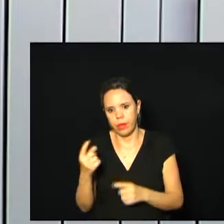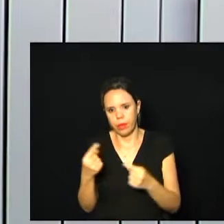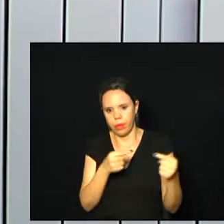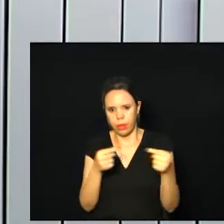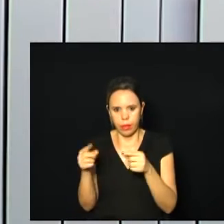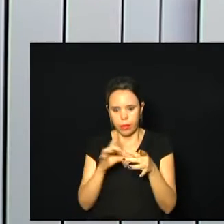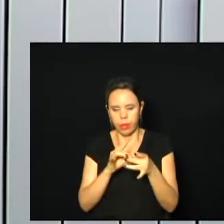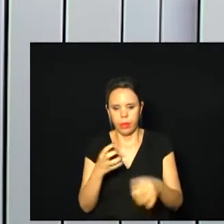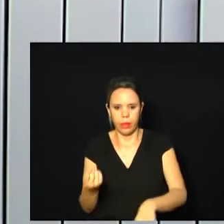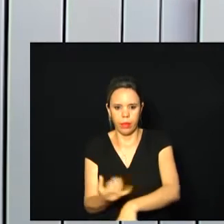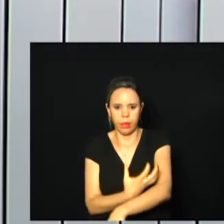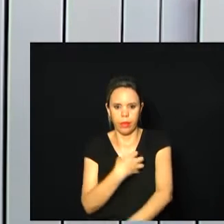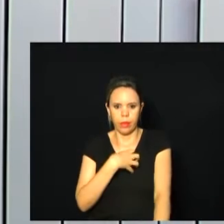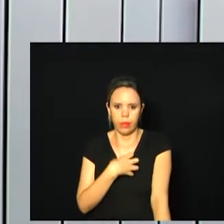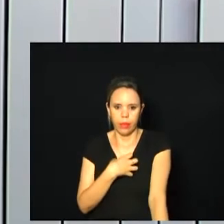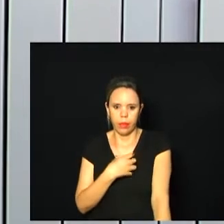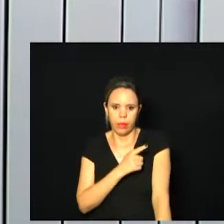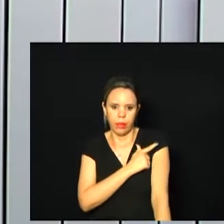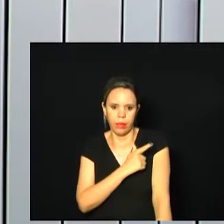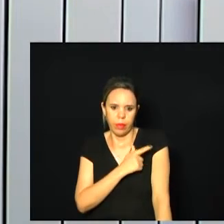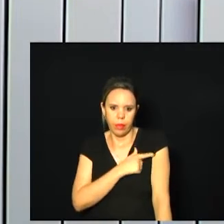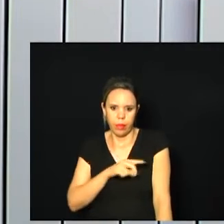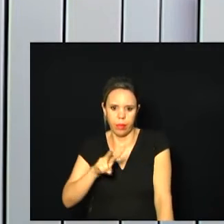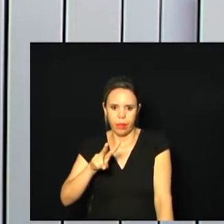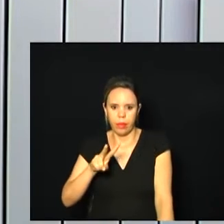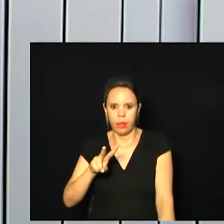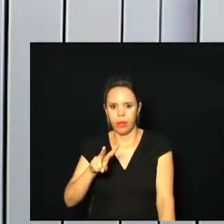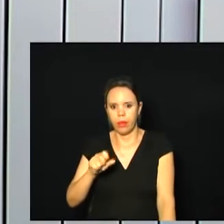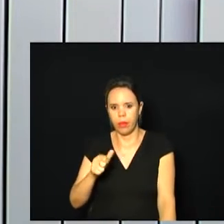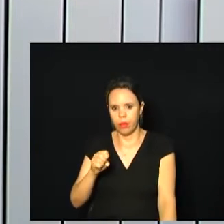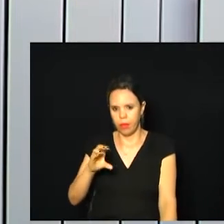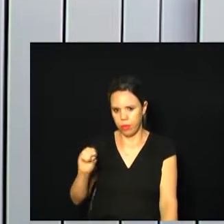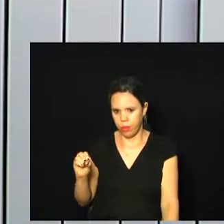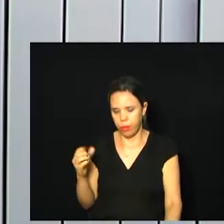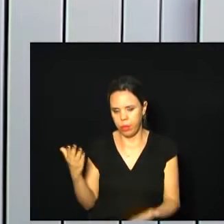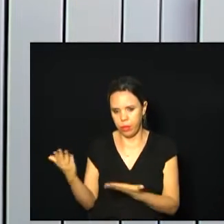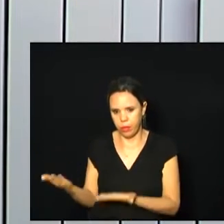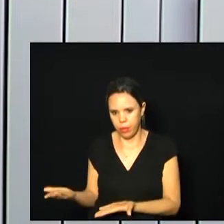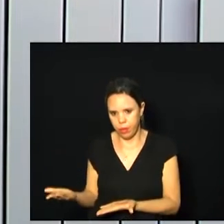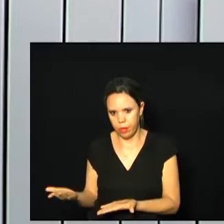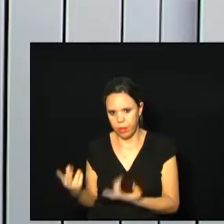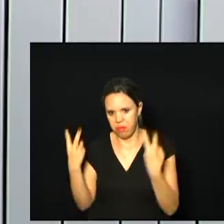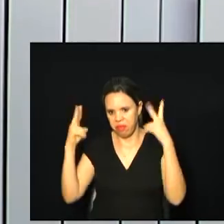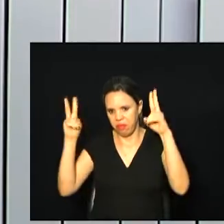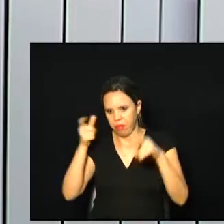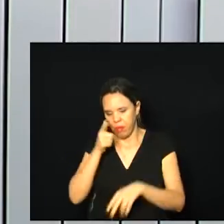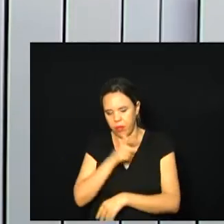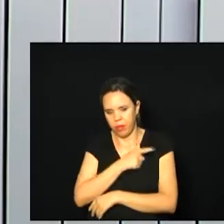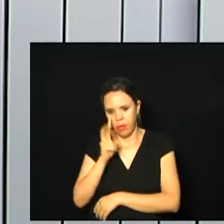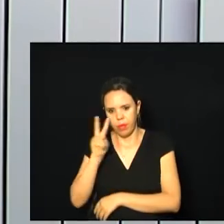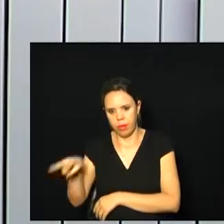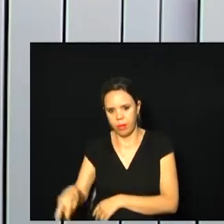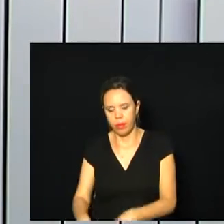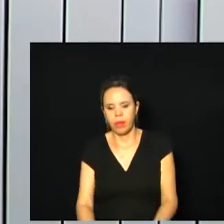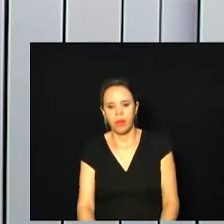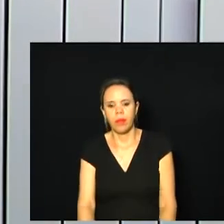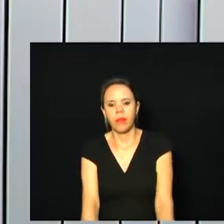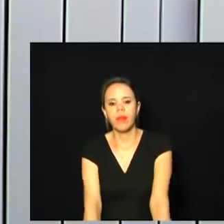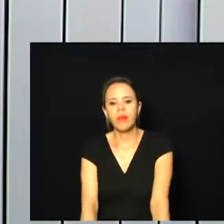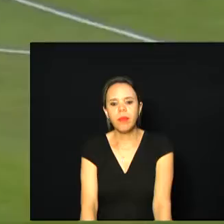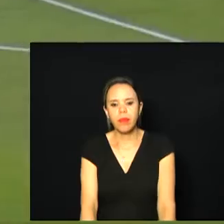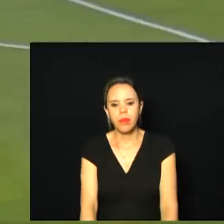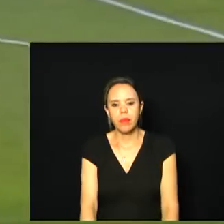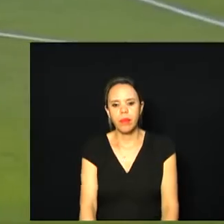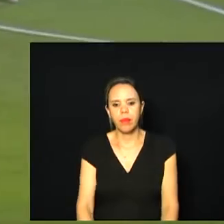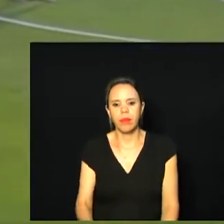duelo emocionante entre o Bugre e a equipe do Vasco da Gama. Que vitória do Guarani, hein? Olha só.